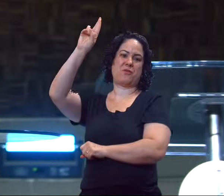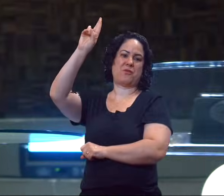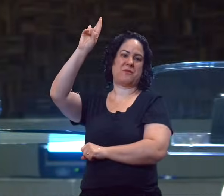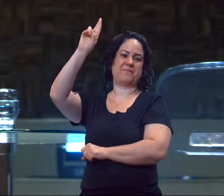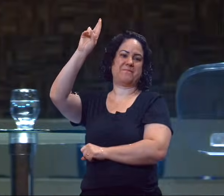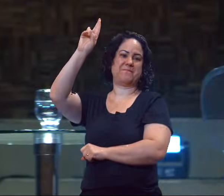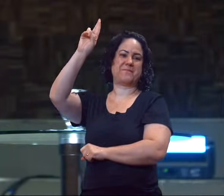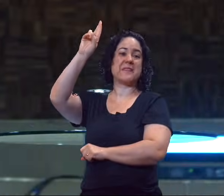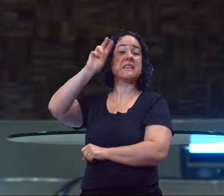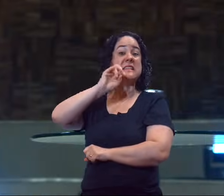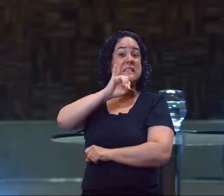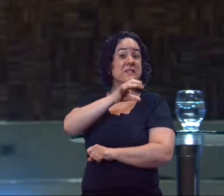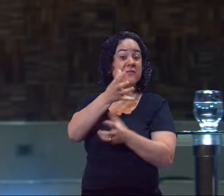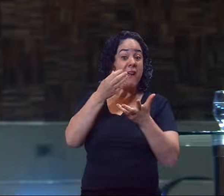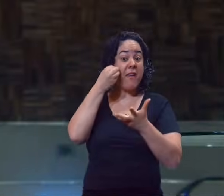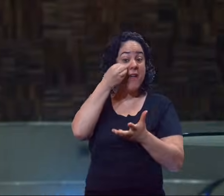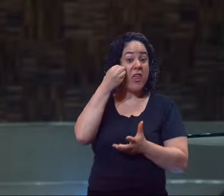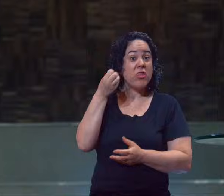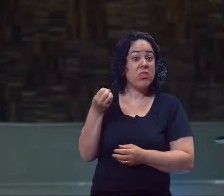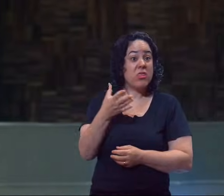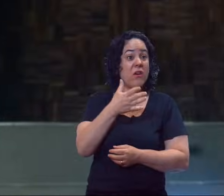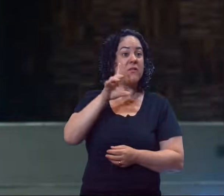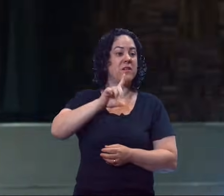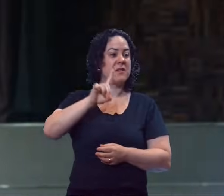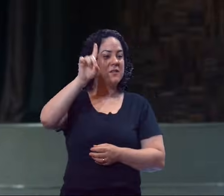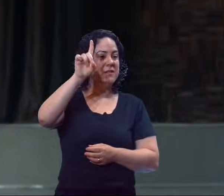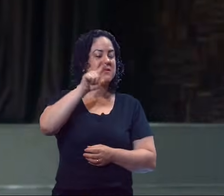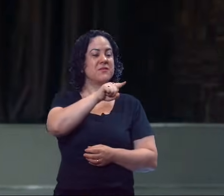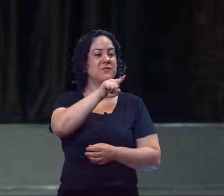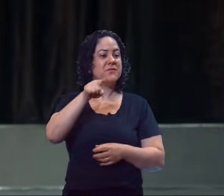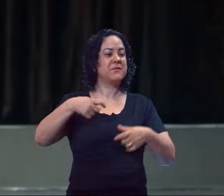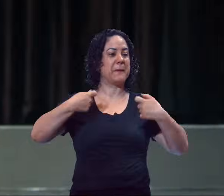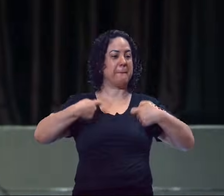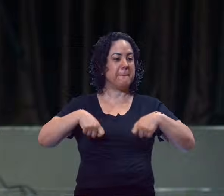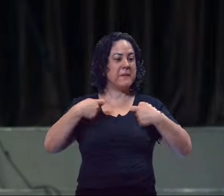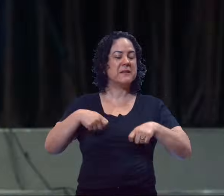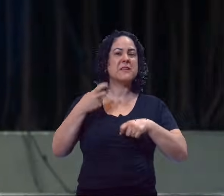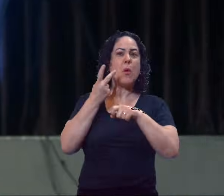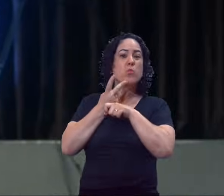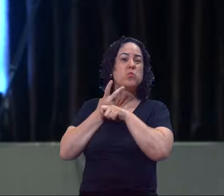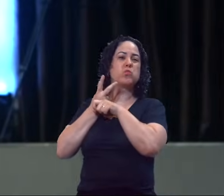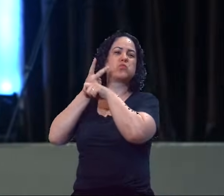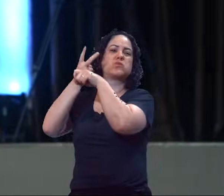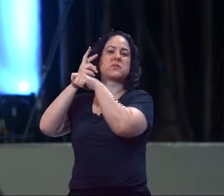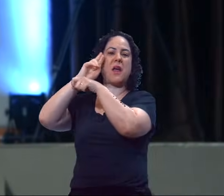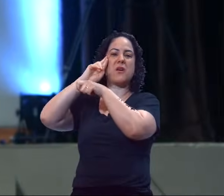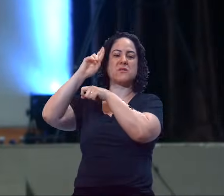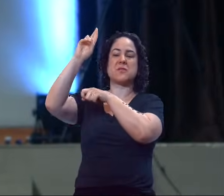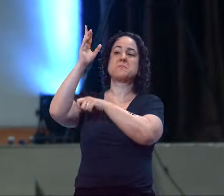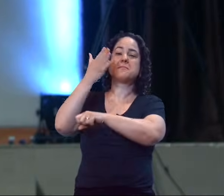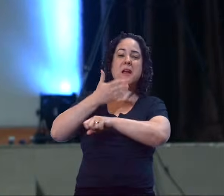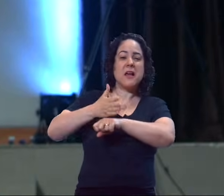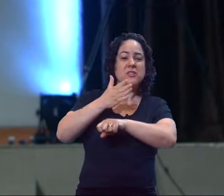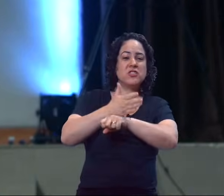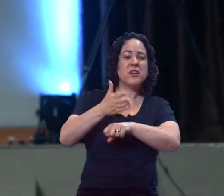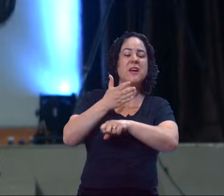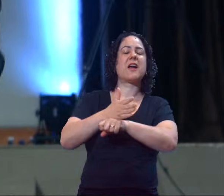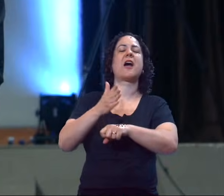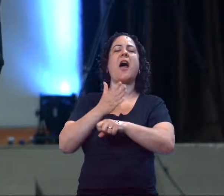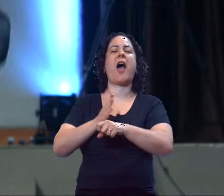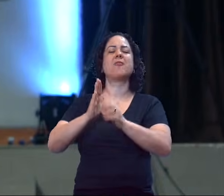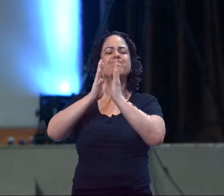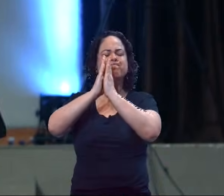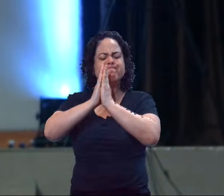você quer ter experiências novas com Deus, você precisa buscar ao Senhor, praticar o exercício da piedade